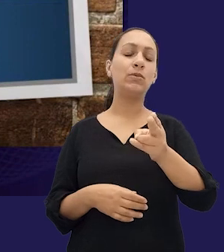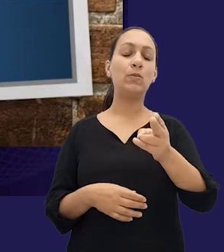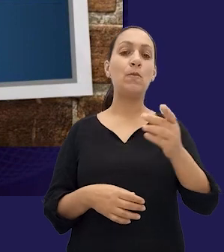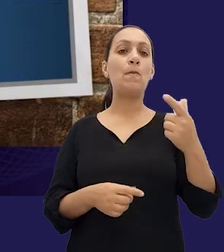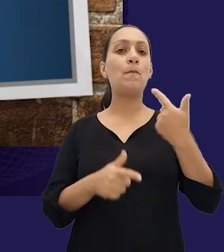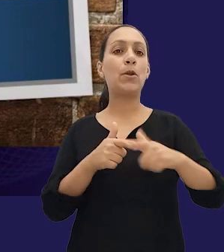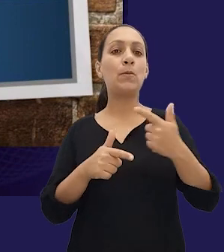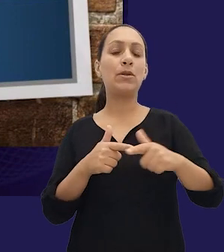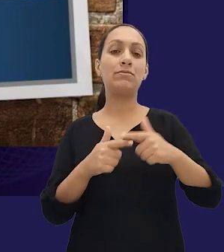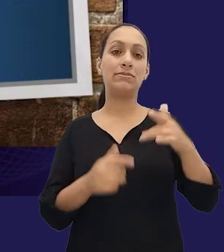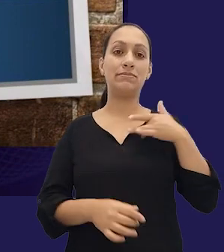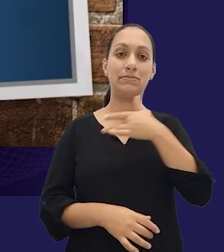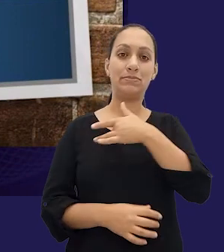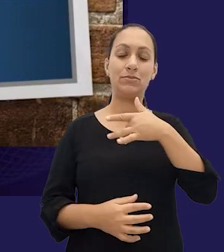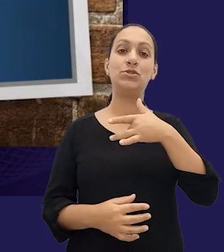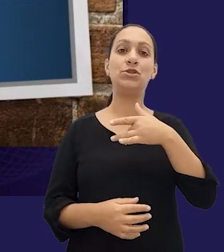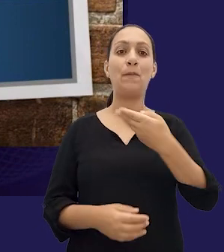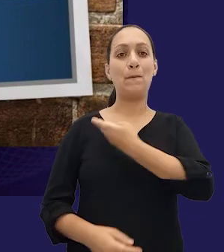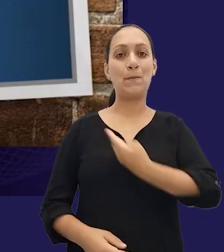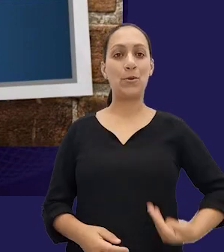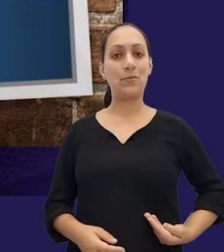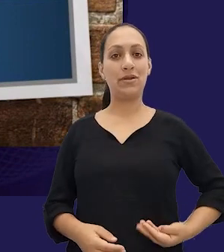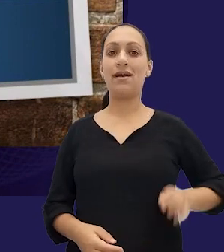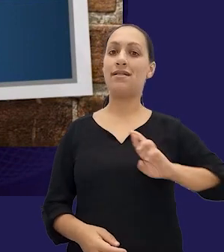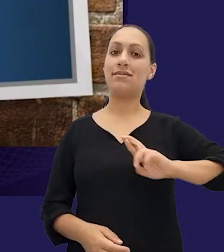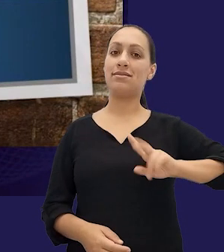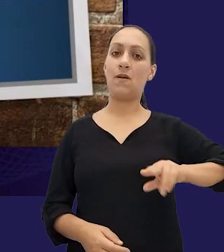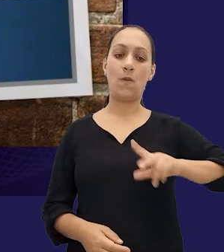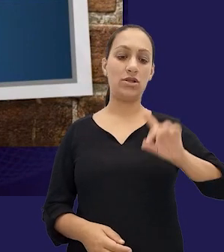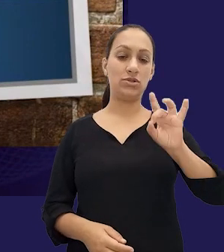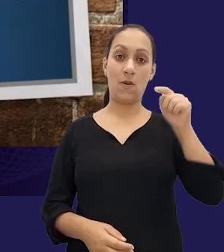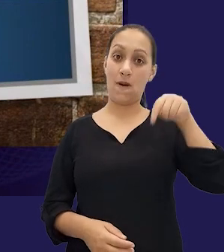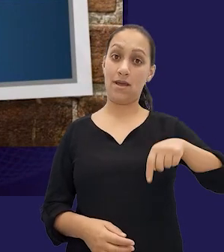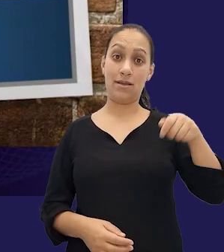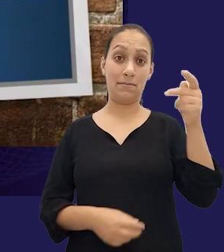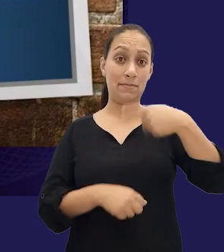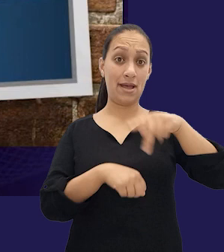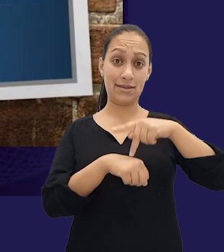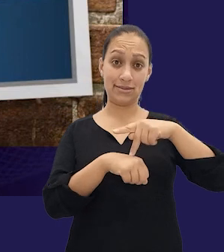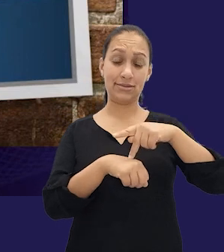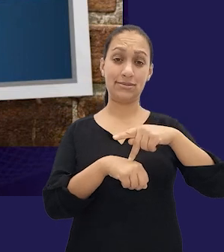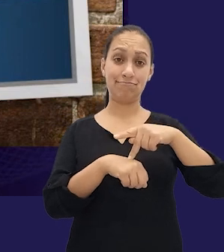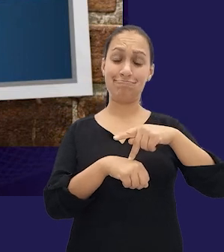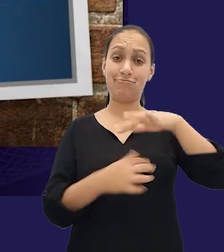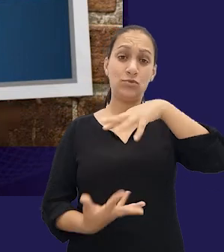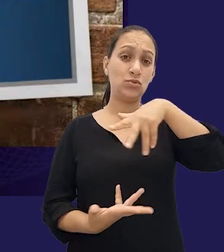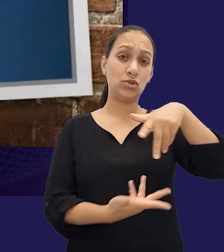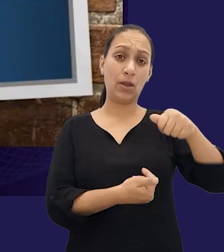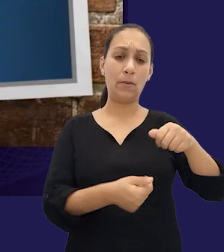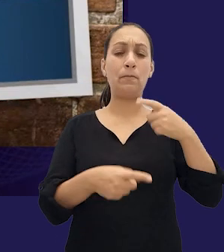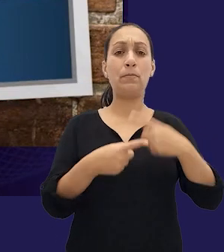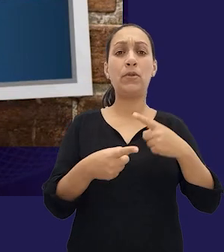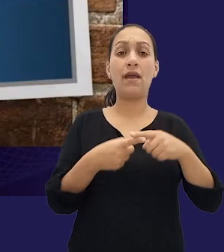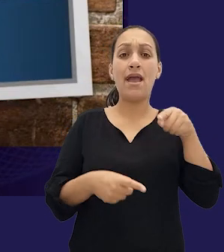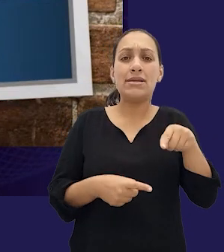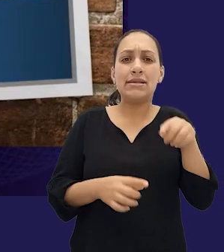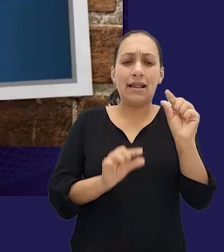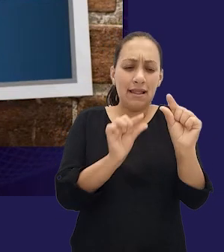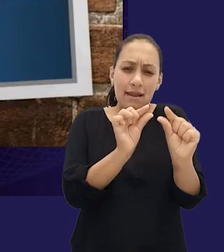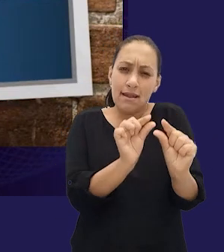saúde pública, não só aqui no nosso país, tá? Mas em nível mundial, porque esses micro-organismos resistentes, eles